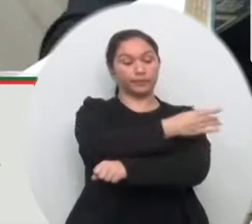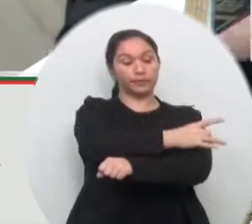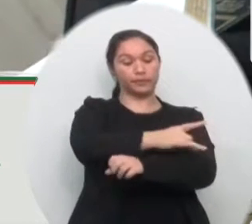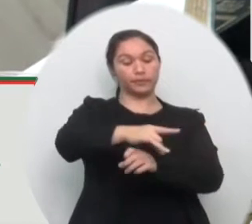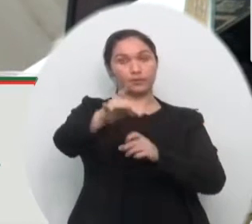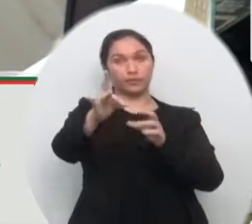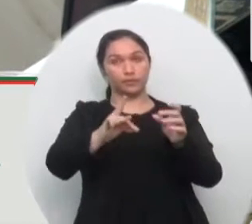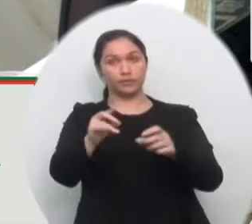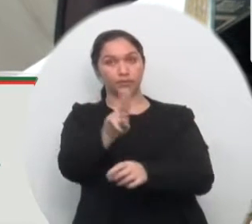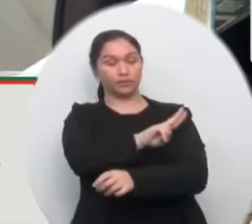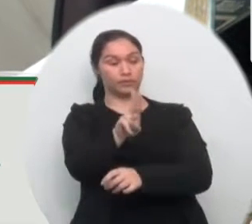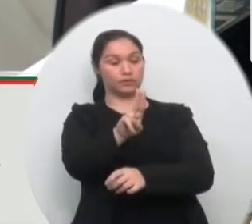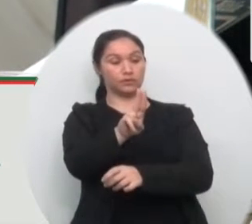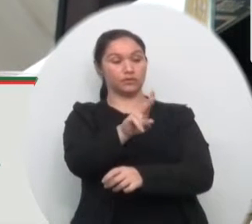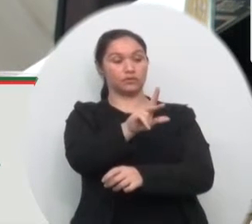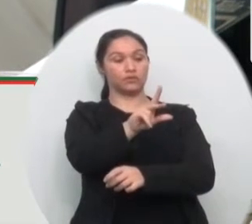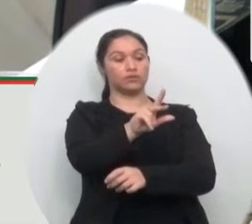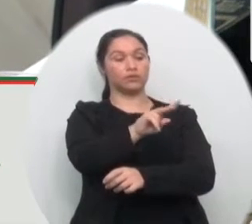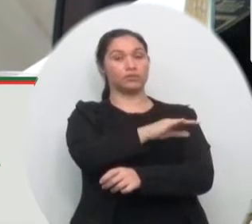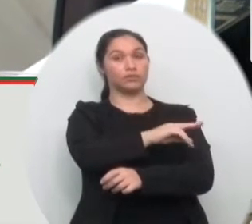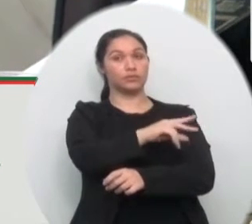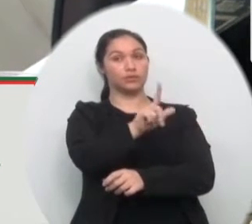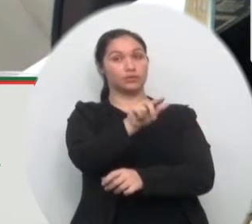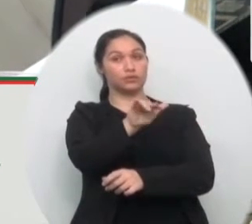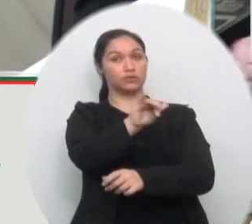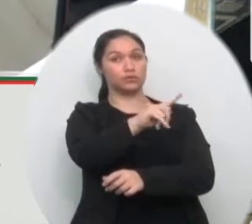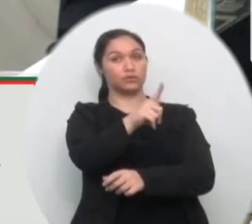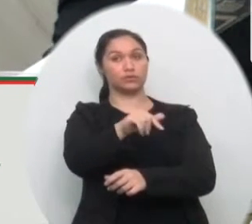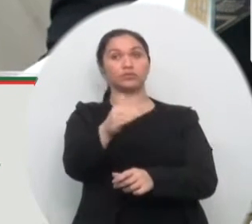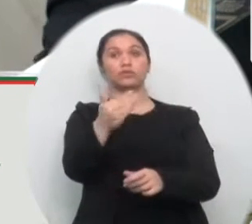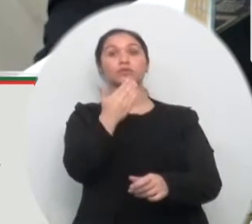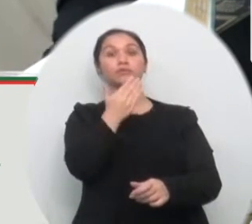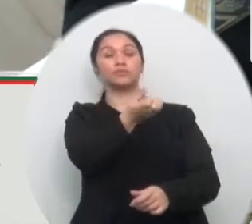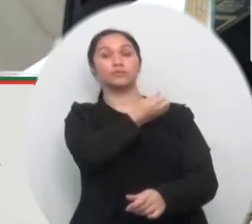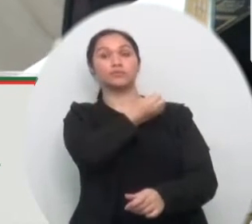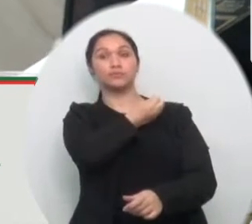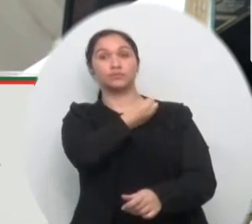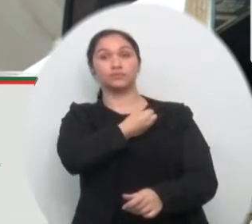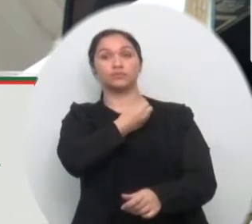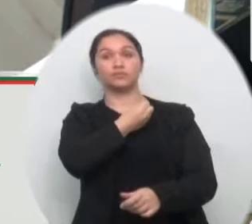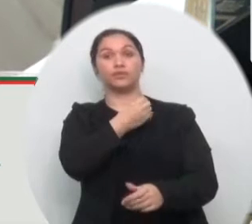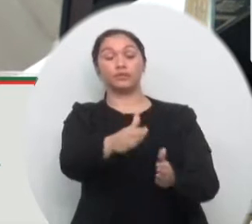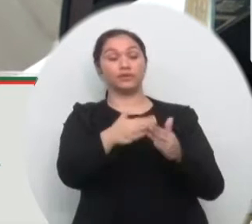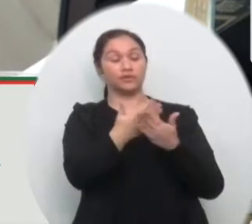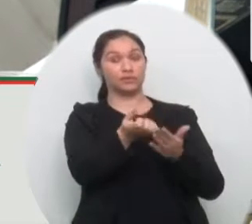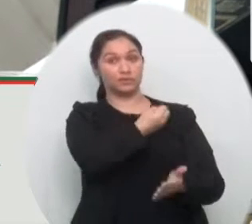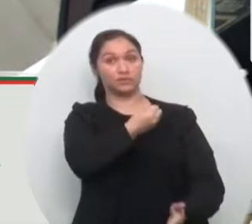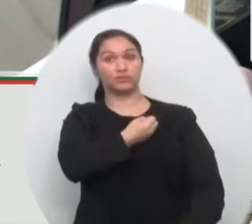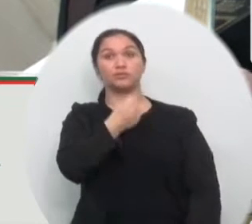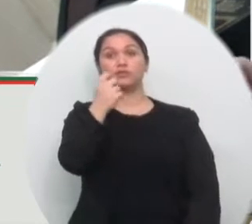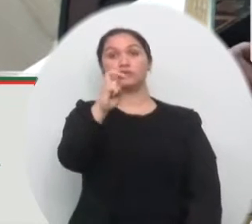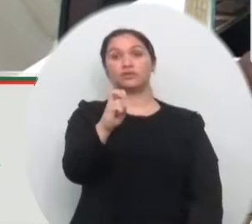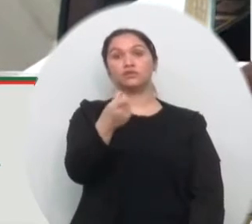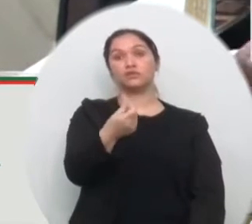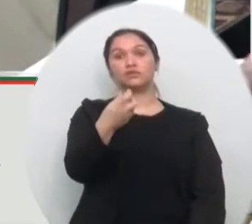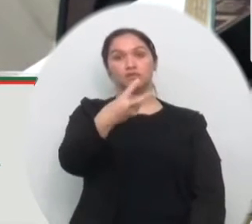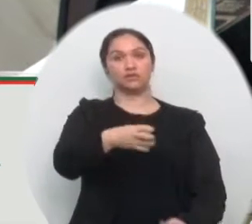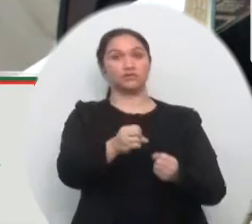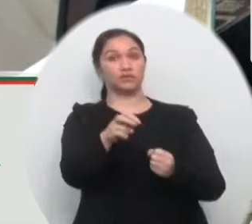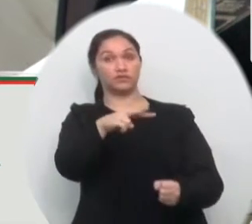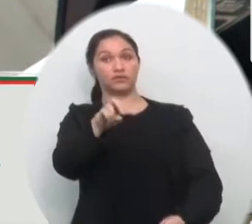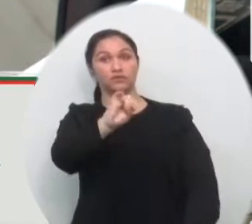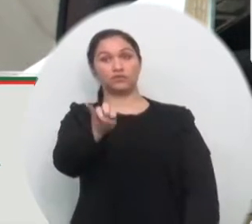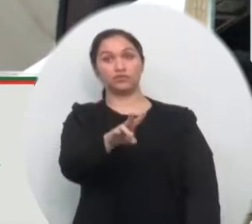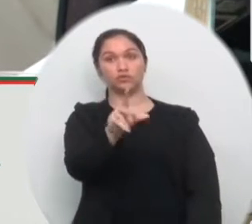Luiz Roberto Antunes, bairro Mina União. Requerimento número 256/18, autoria vereador Júlio Kaminski, assunto